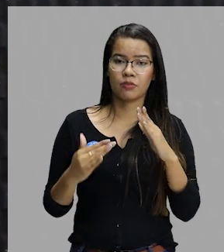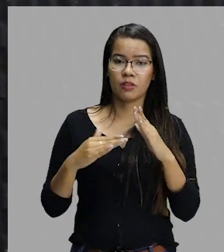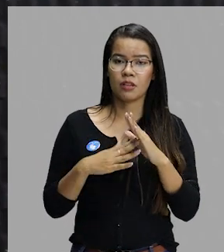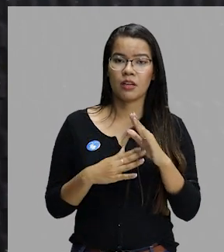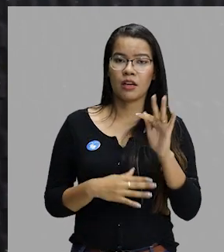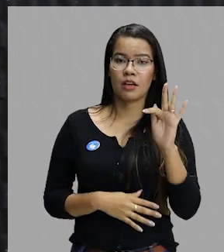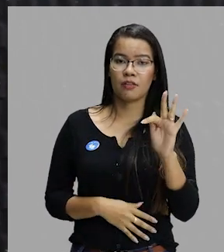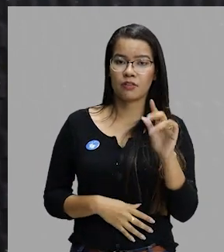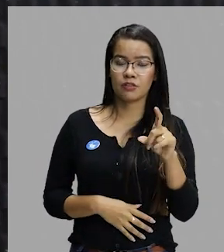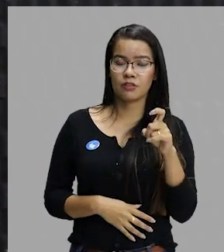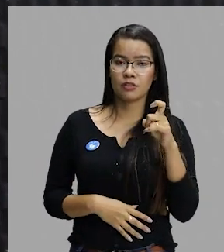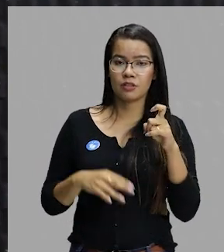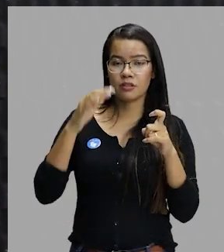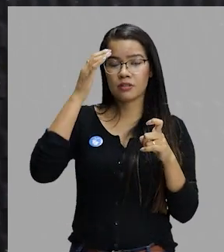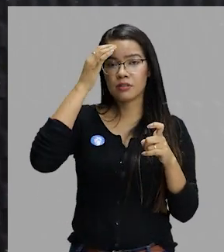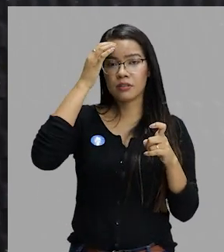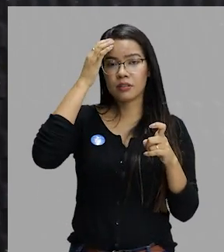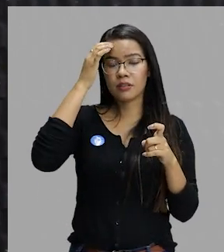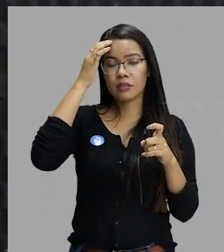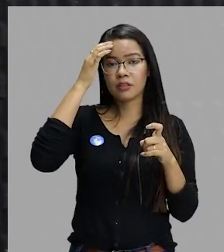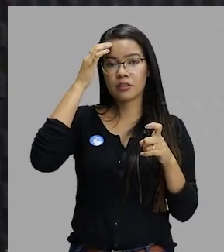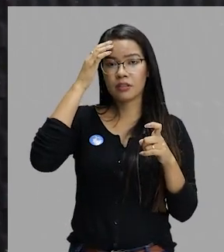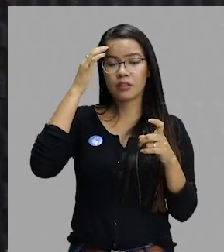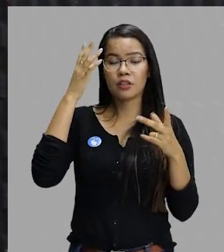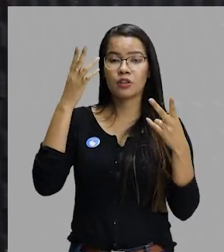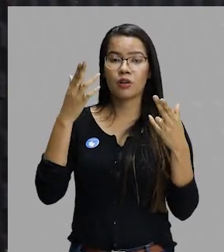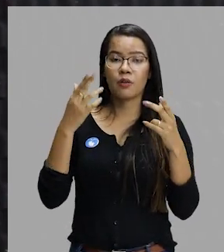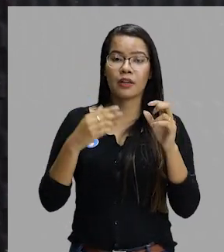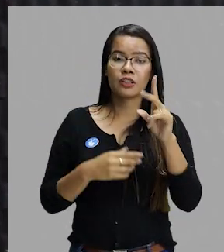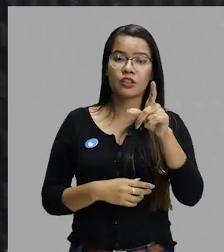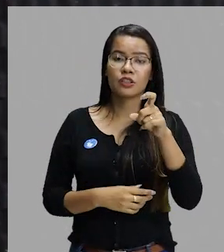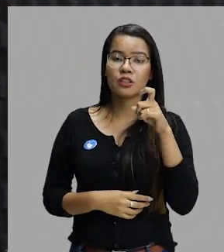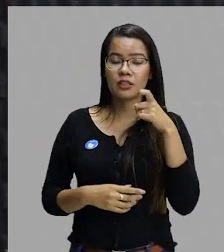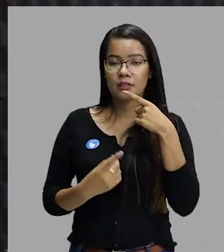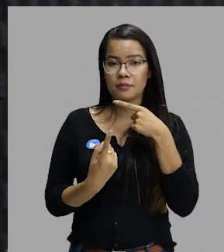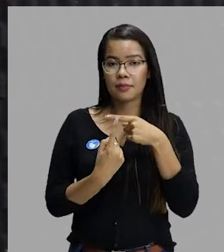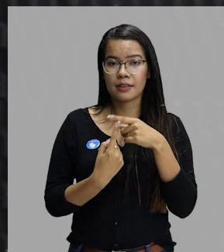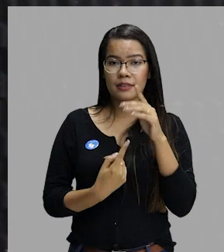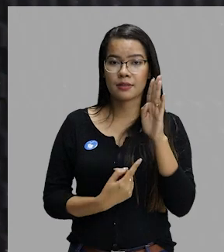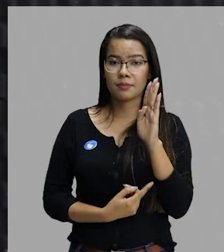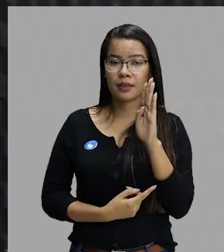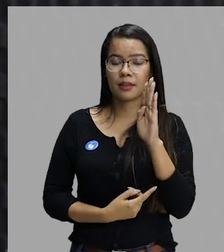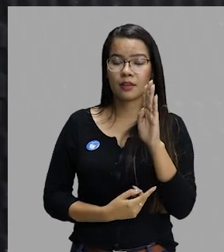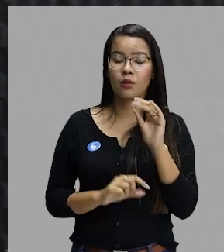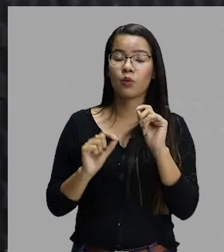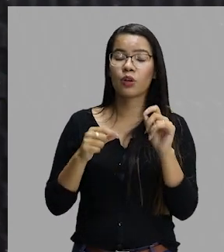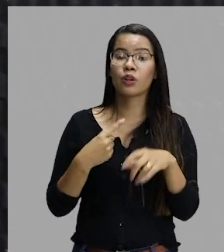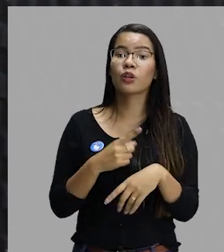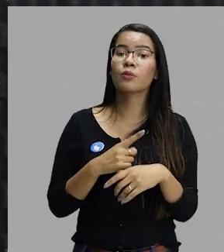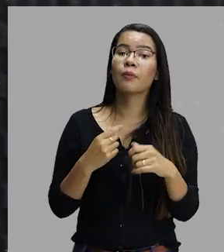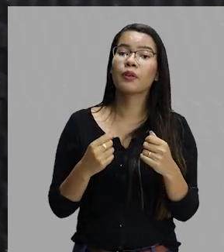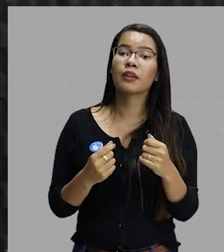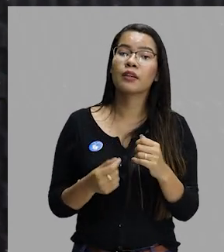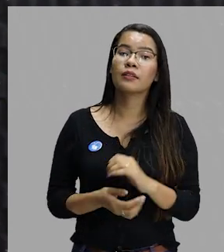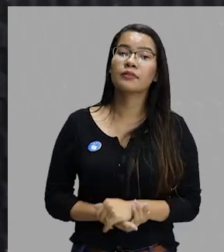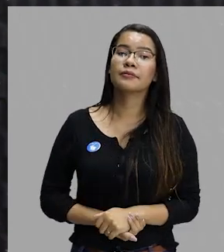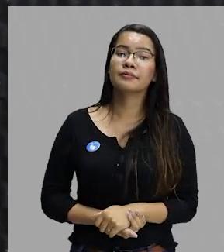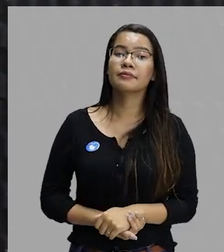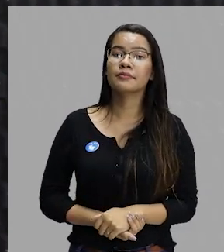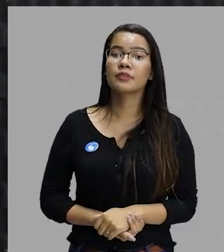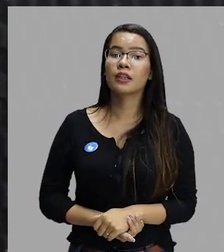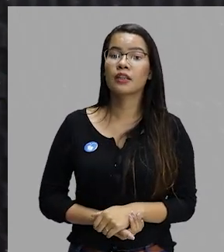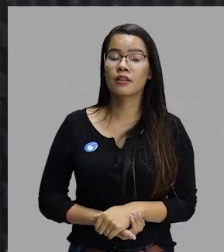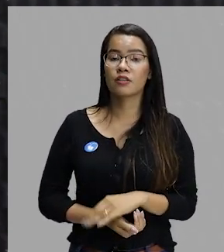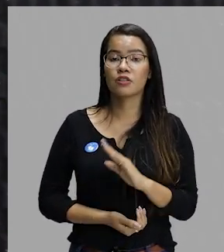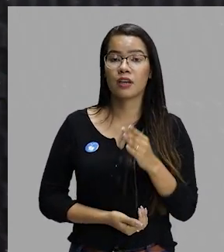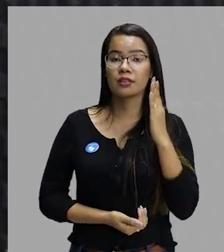de x igual a x mais b, né? Que a gente viu?